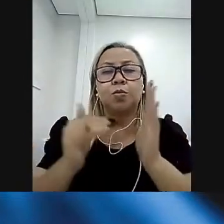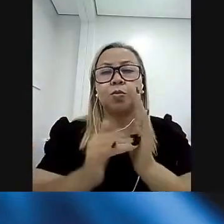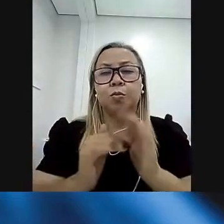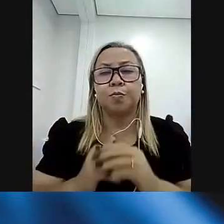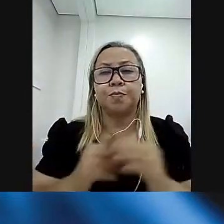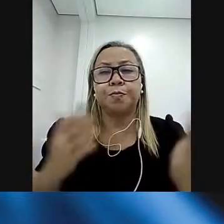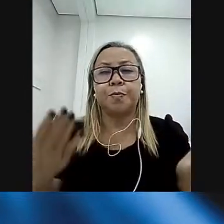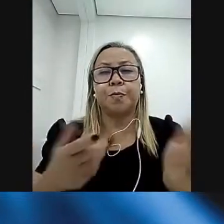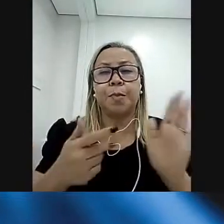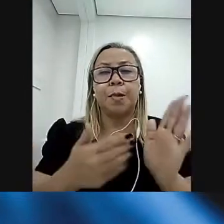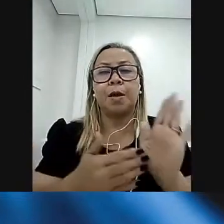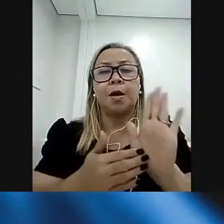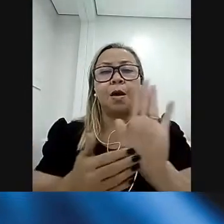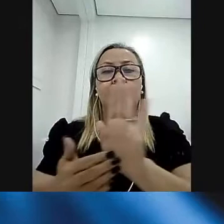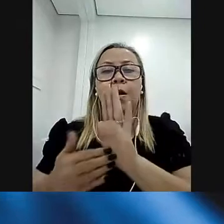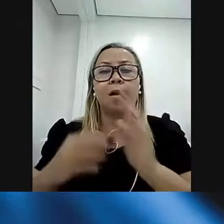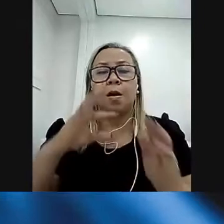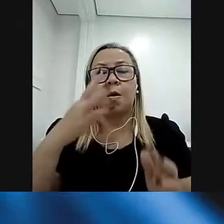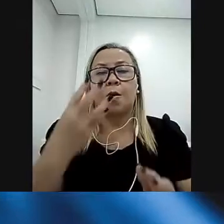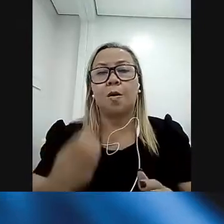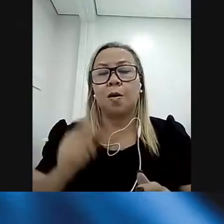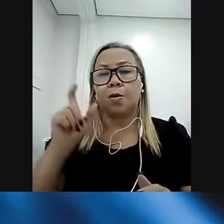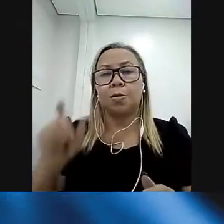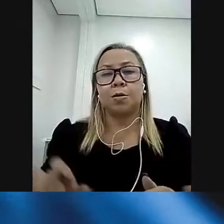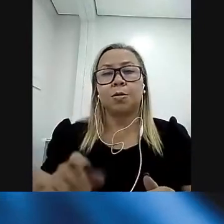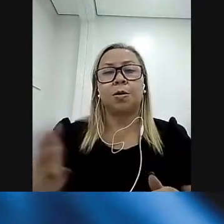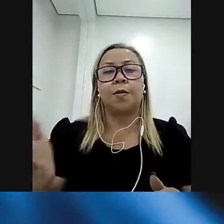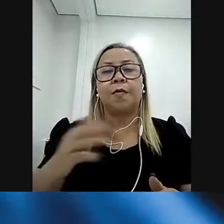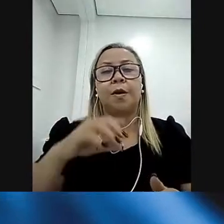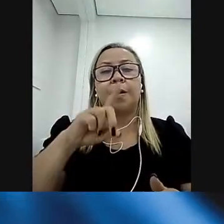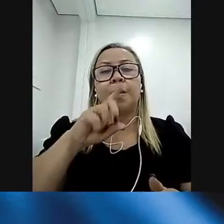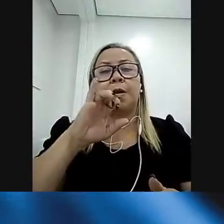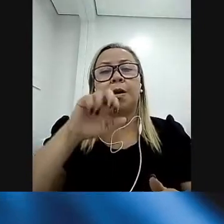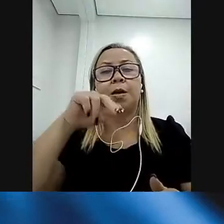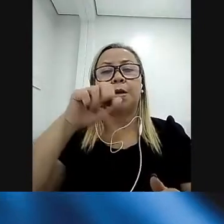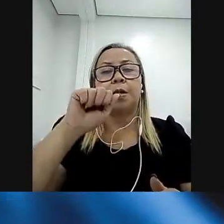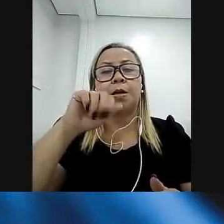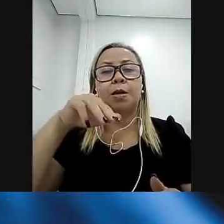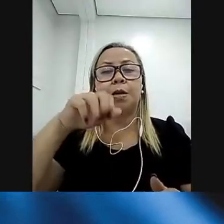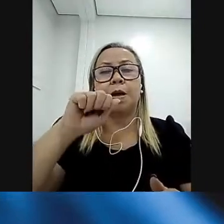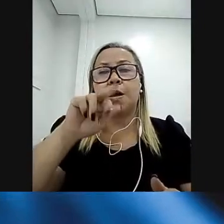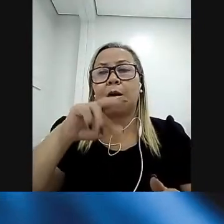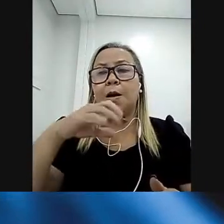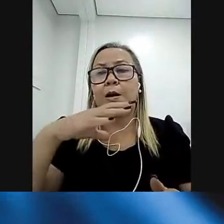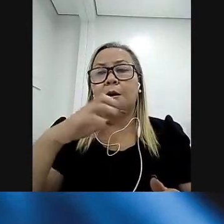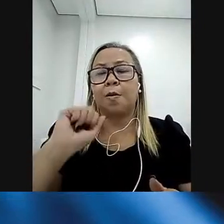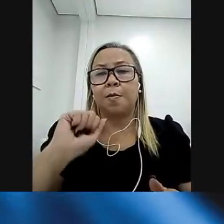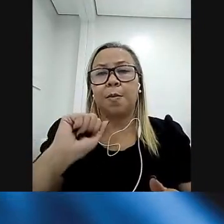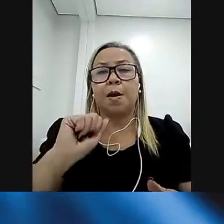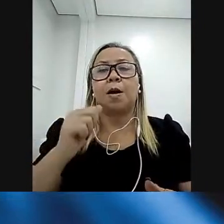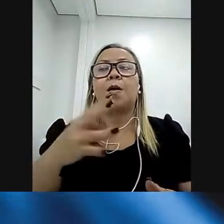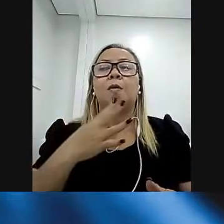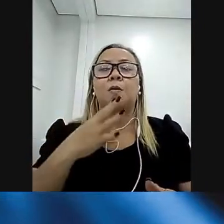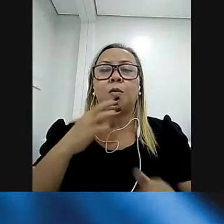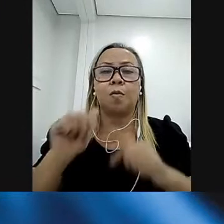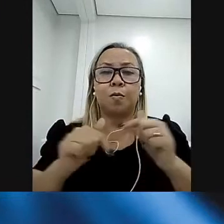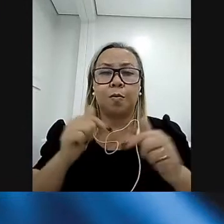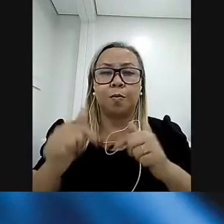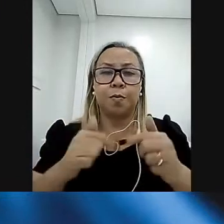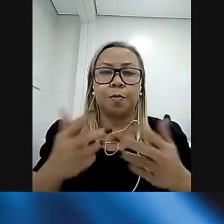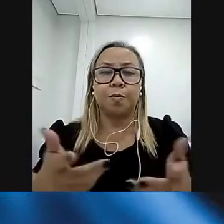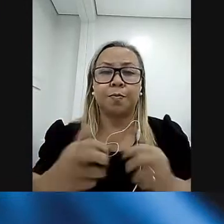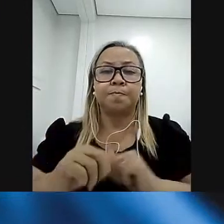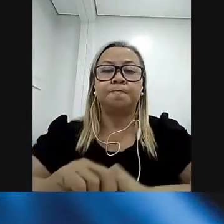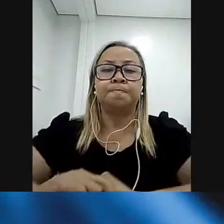apresentar um artista que veio da Dinamarca. Conheci o trabalho dele lá e muito me impressionou